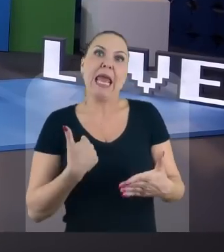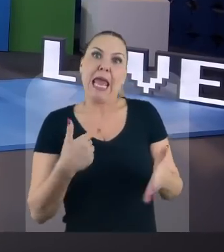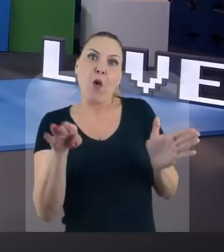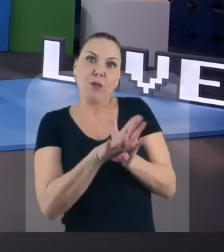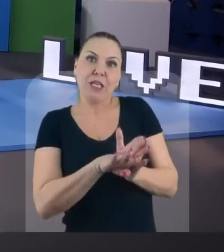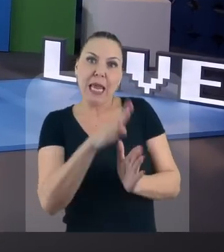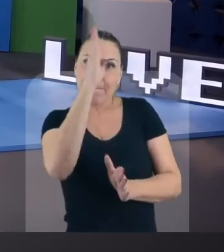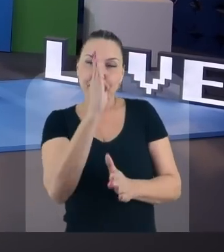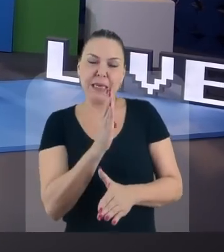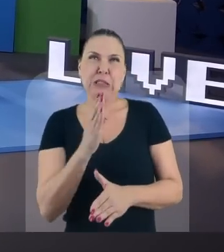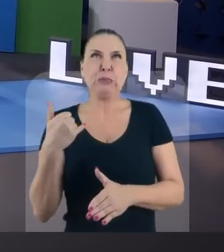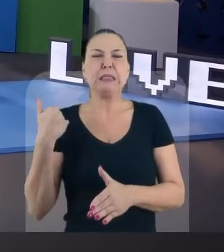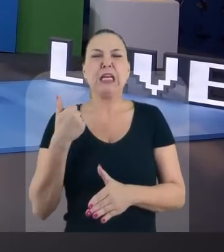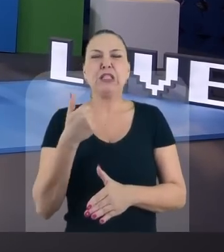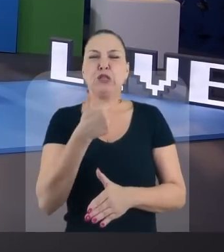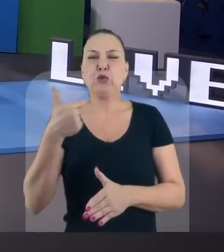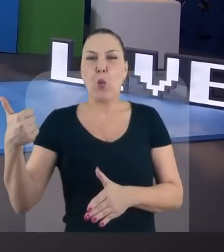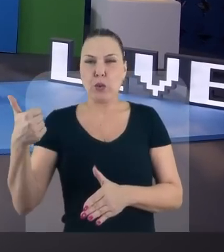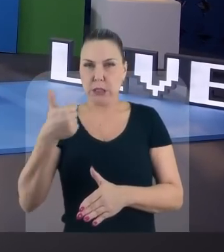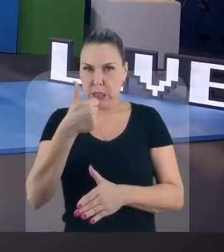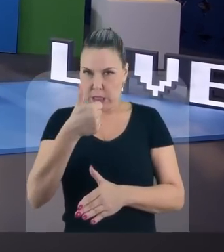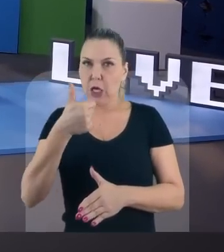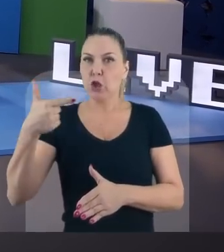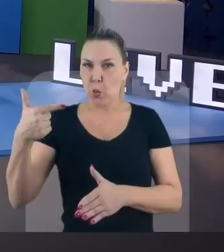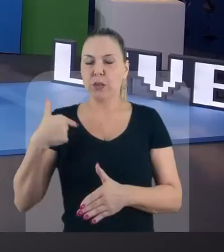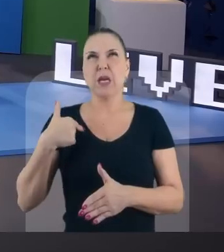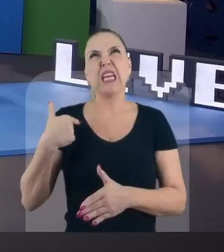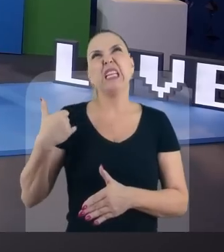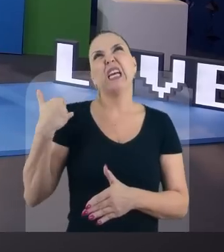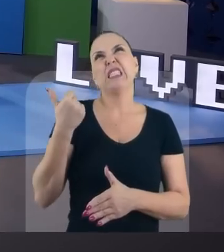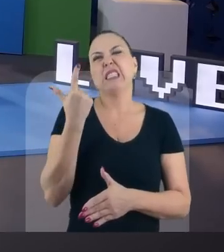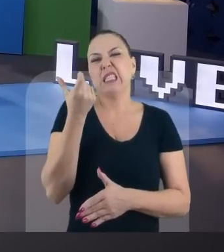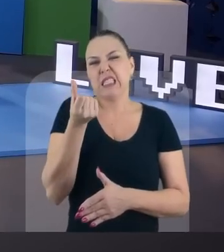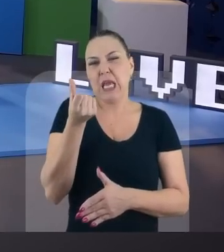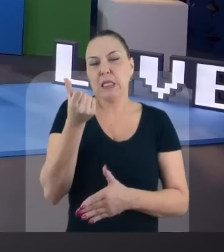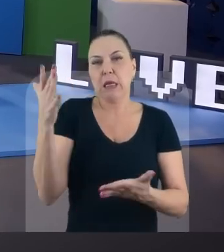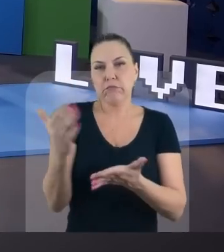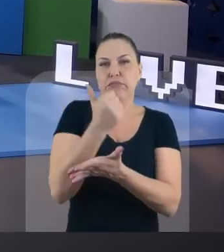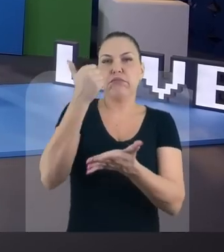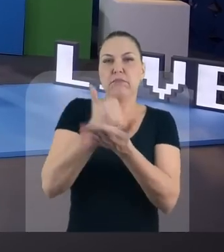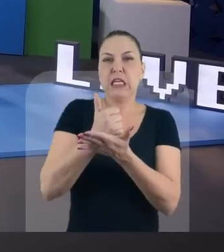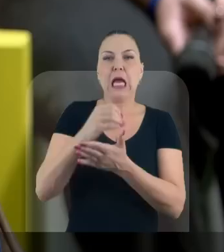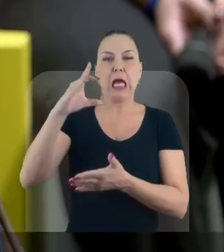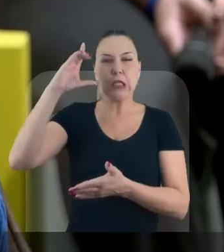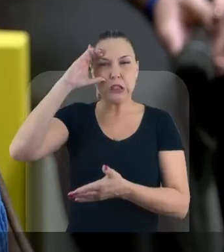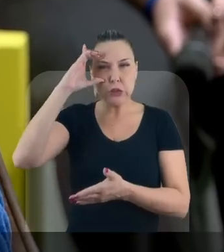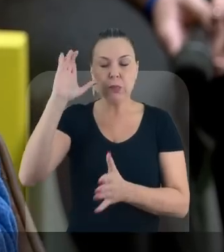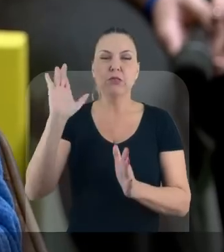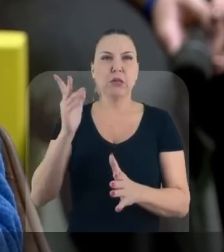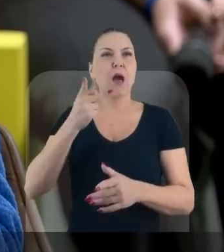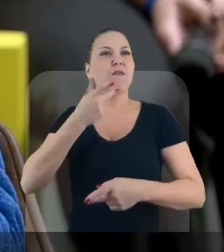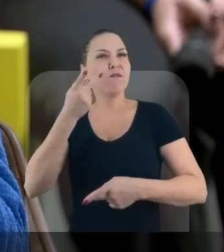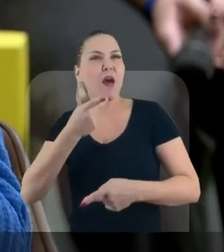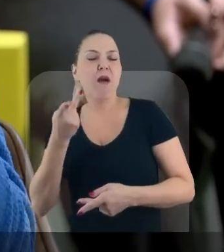no Brasil aos 12 anos, né? E aos 16 foi na época do impeachment da Dilma. E nessa época eu já me expressava